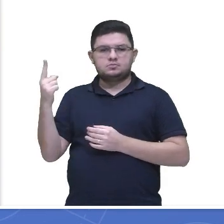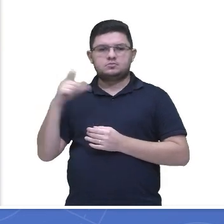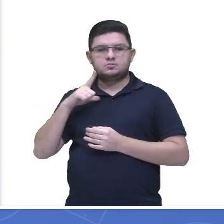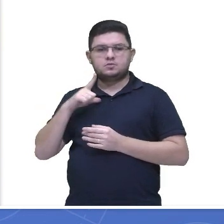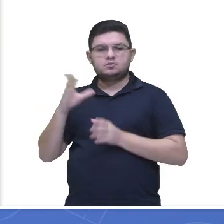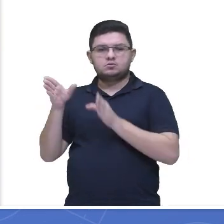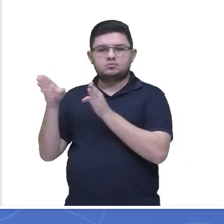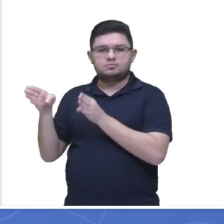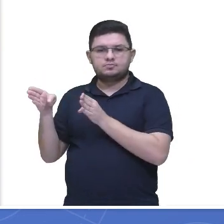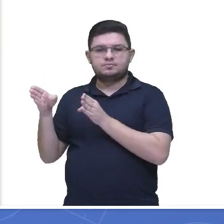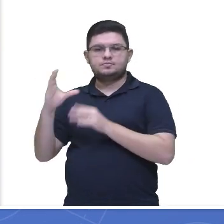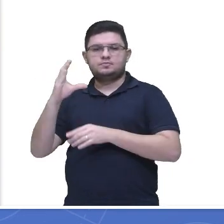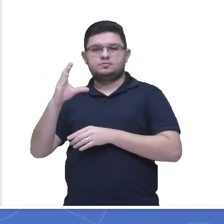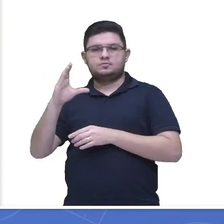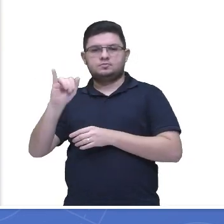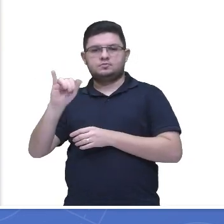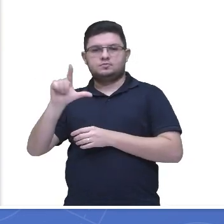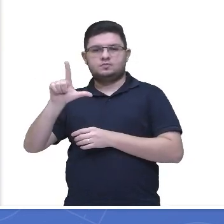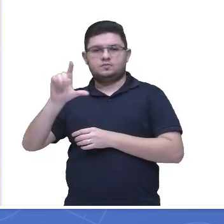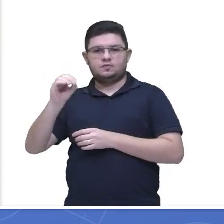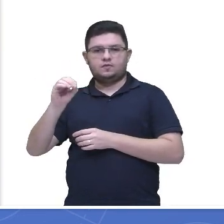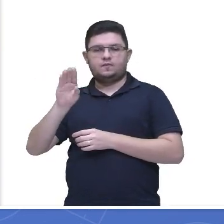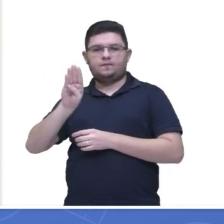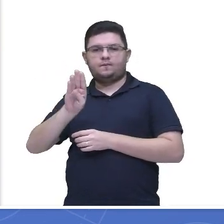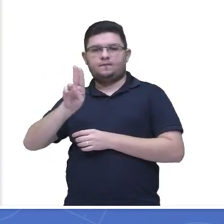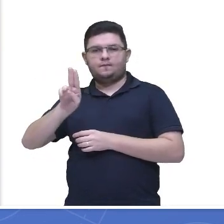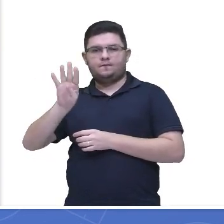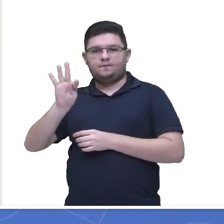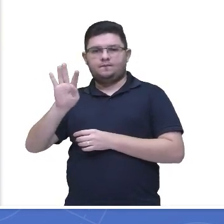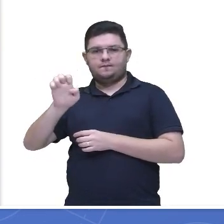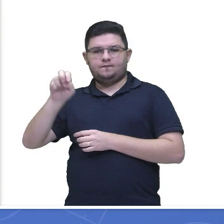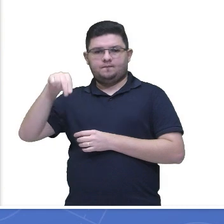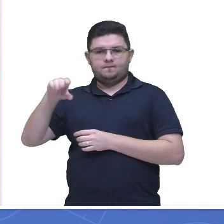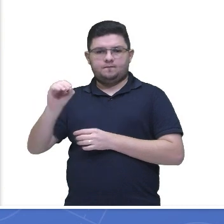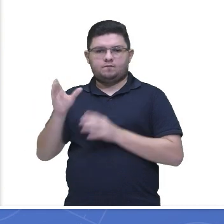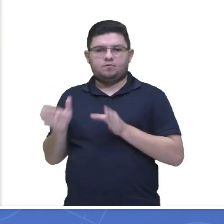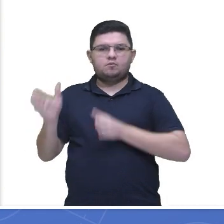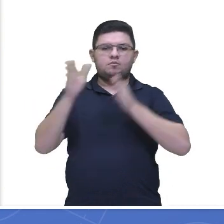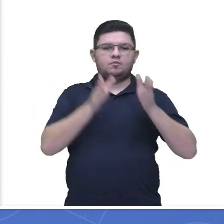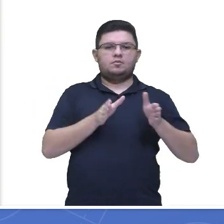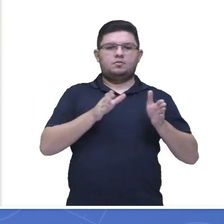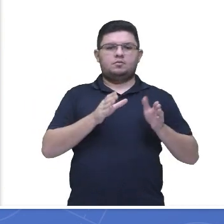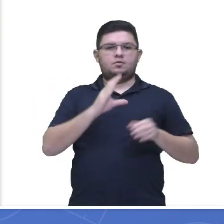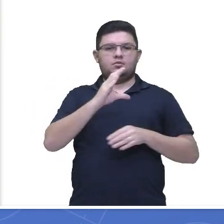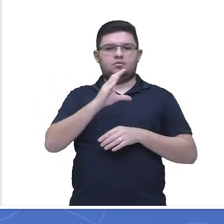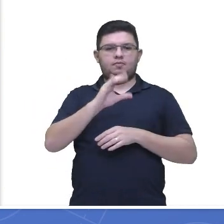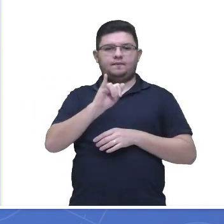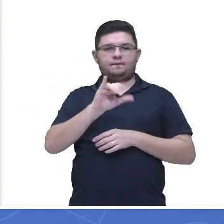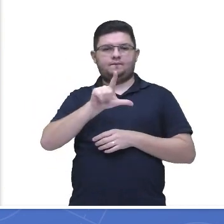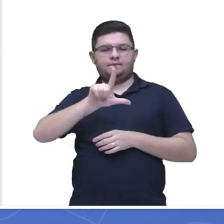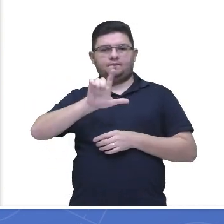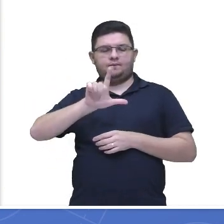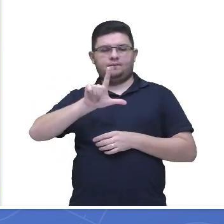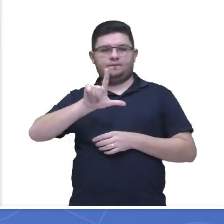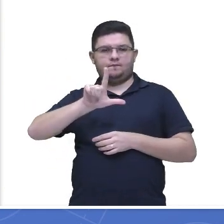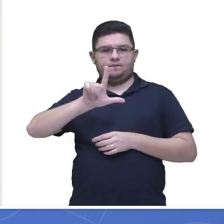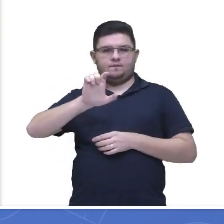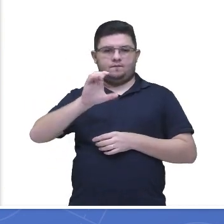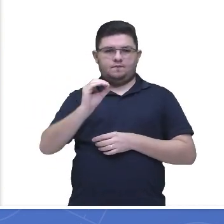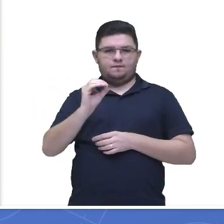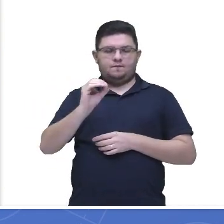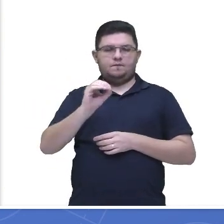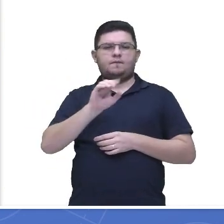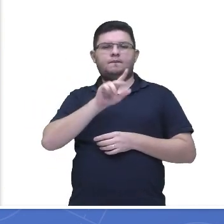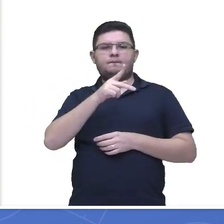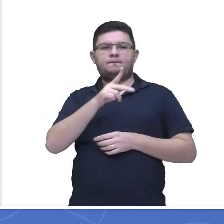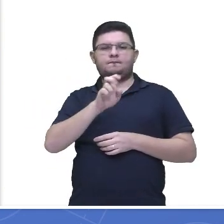composto 2, o ciclopenteno. Ambos esses compostos, eles são utilizados nas